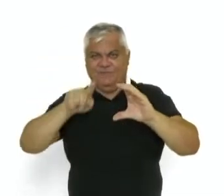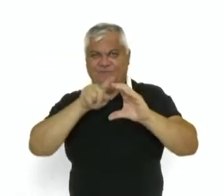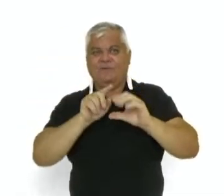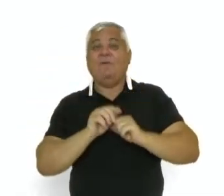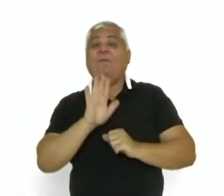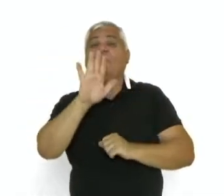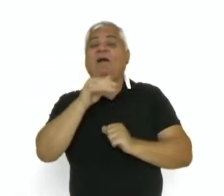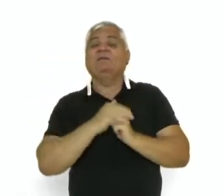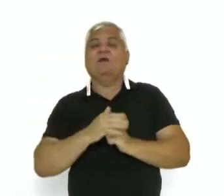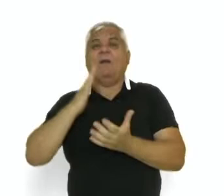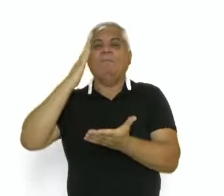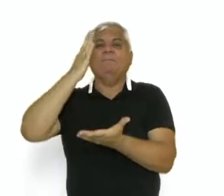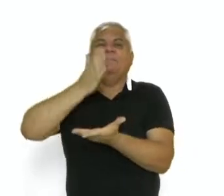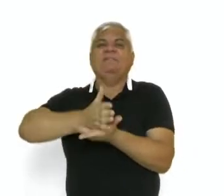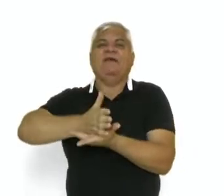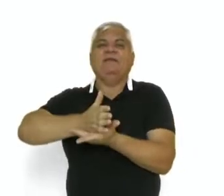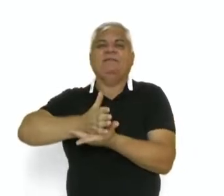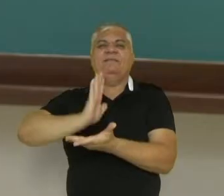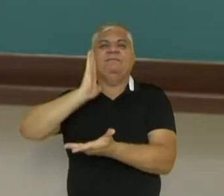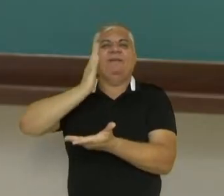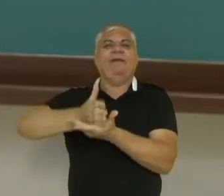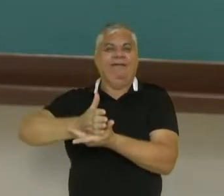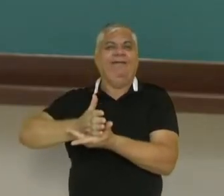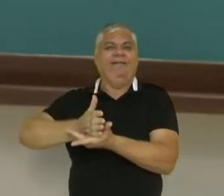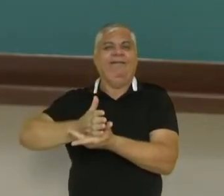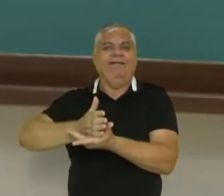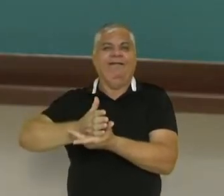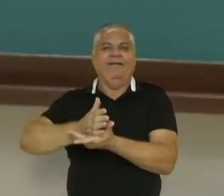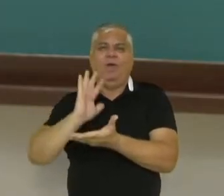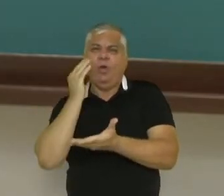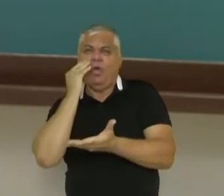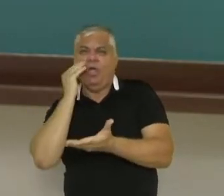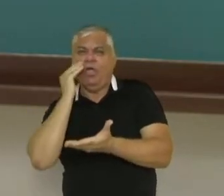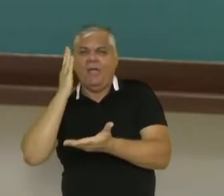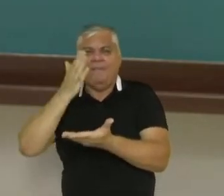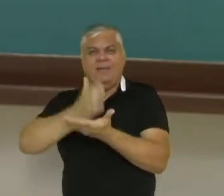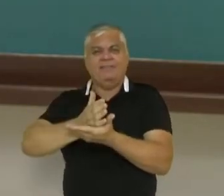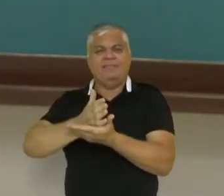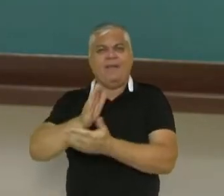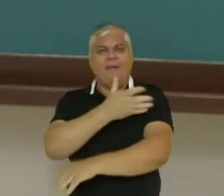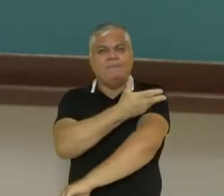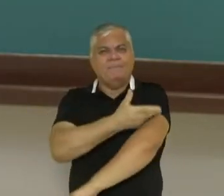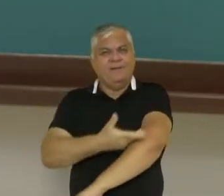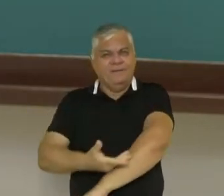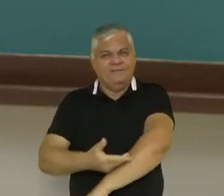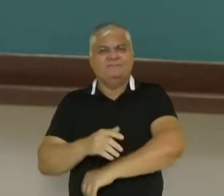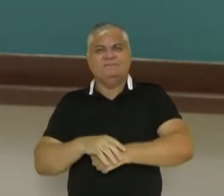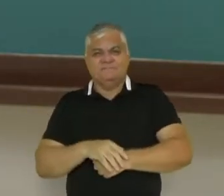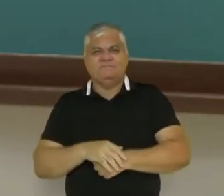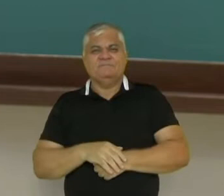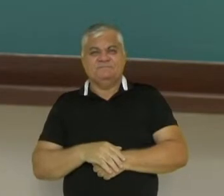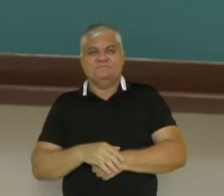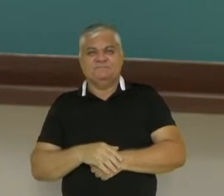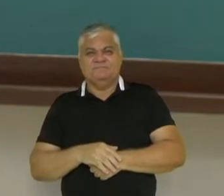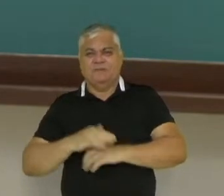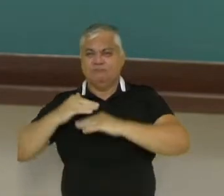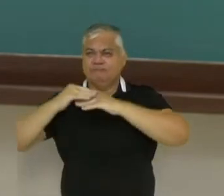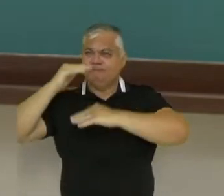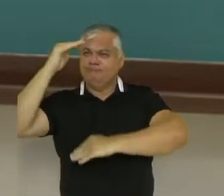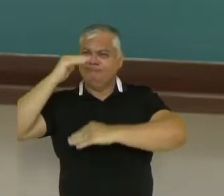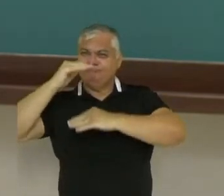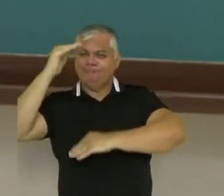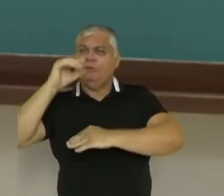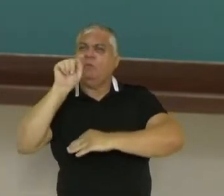aqui? Aqui eu só tenho metade pintado. Então eu tenho, em vez de um inteiro, uma metade. Se eu